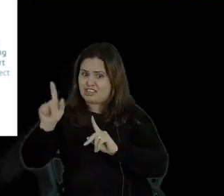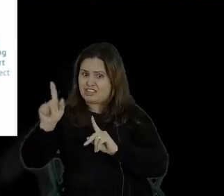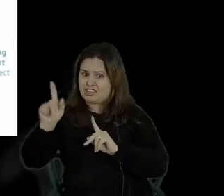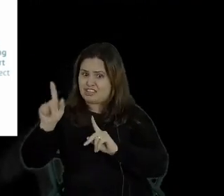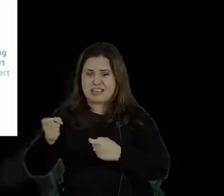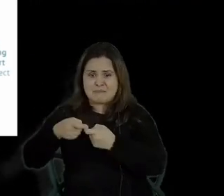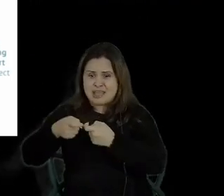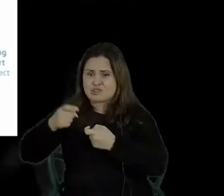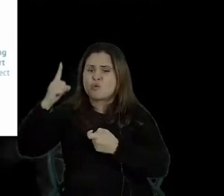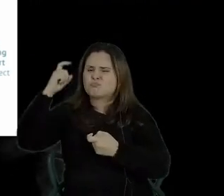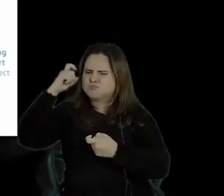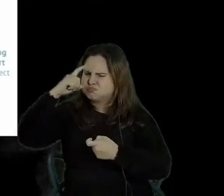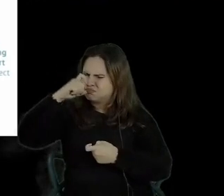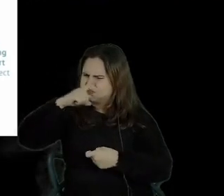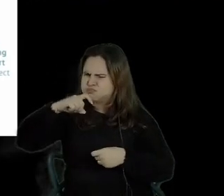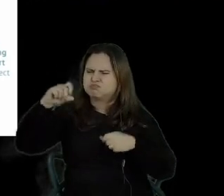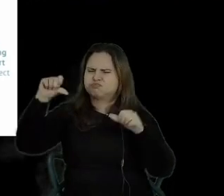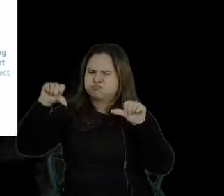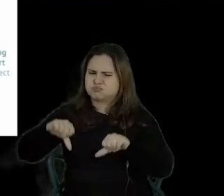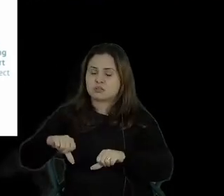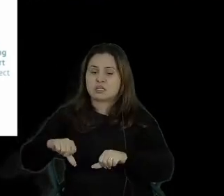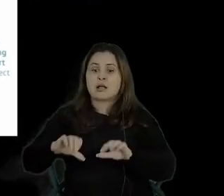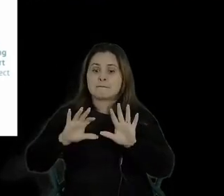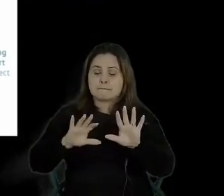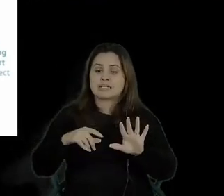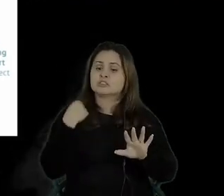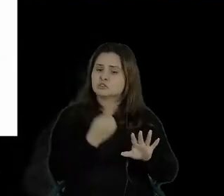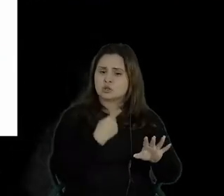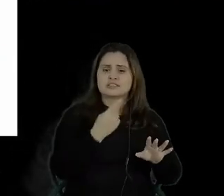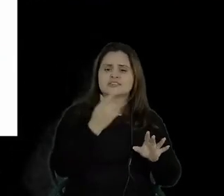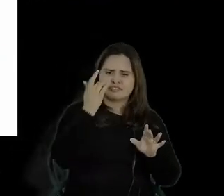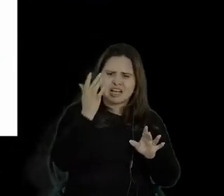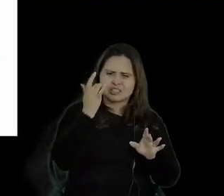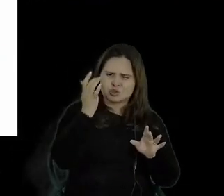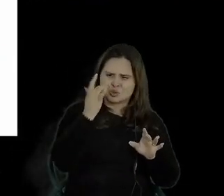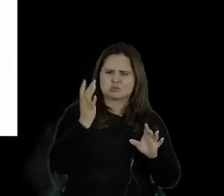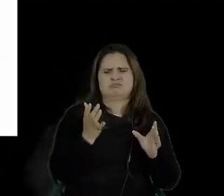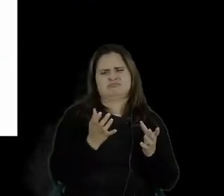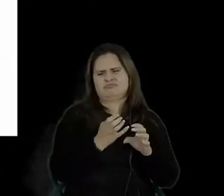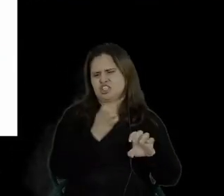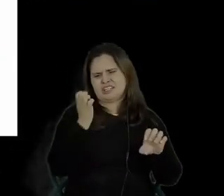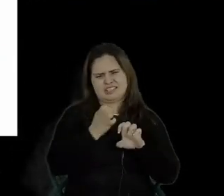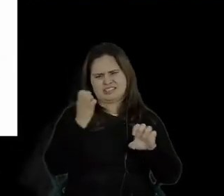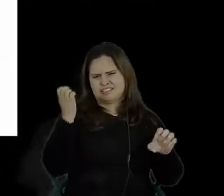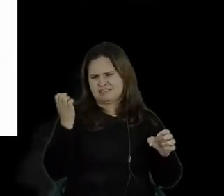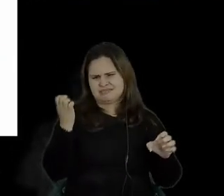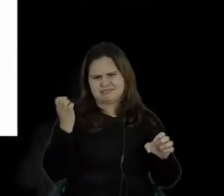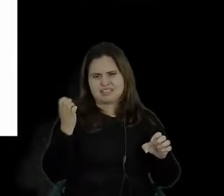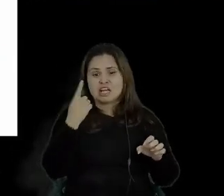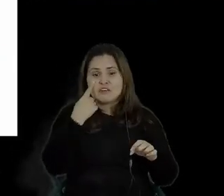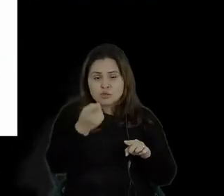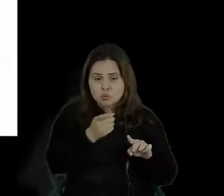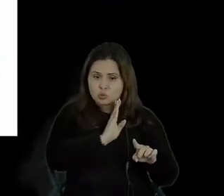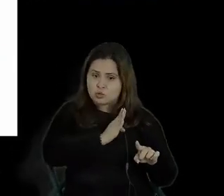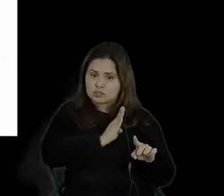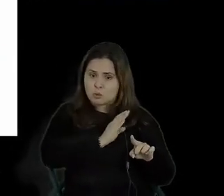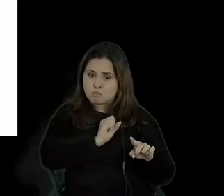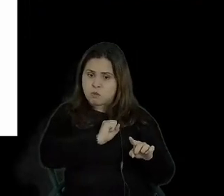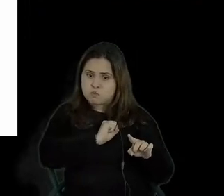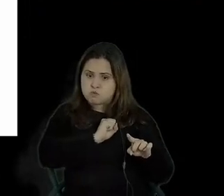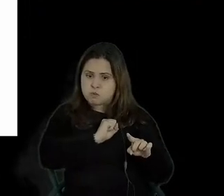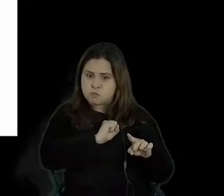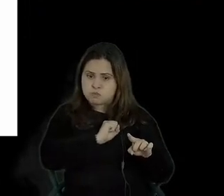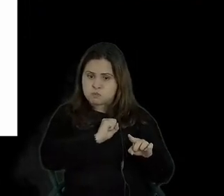complexo. Para nós, para eles não, mas para nós sim. Olha só aquele coração pulsando.